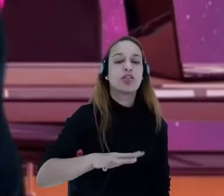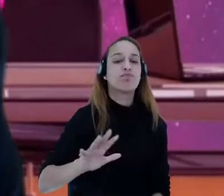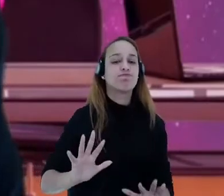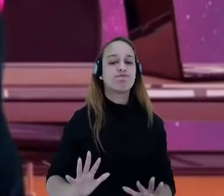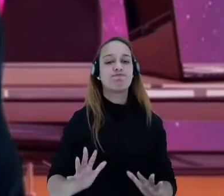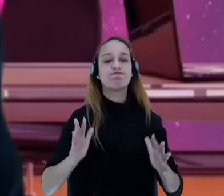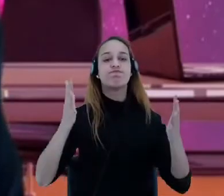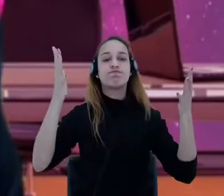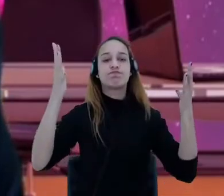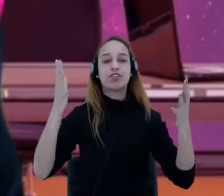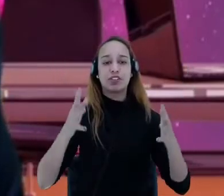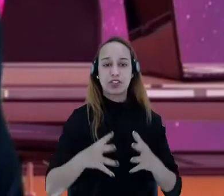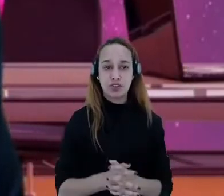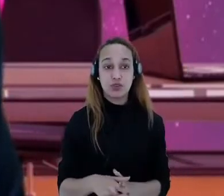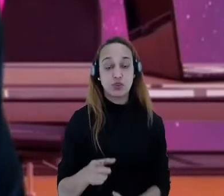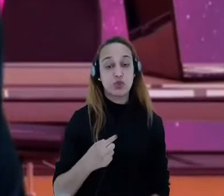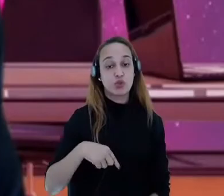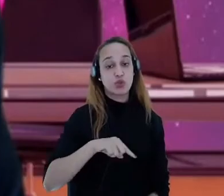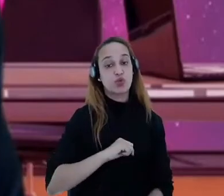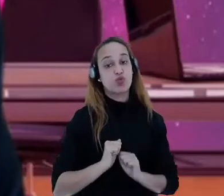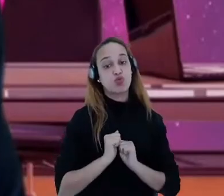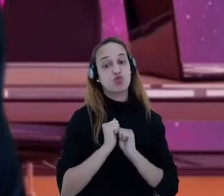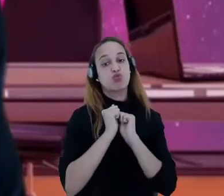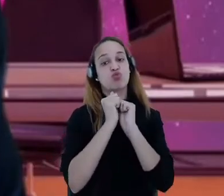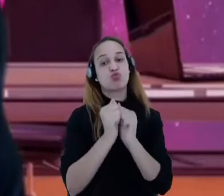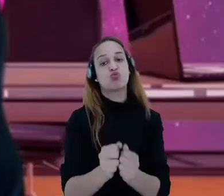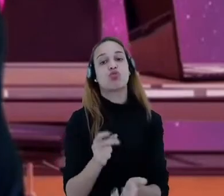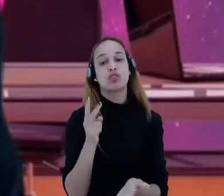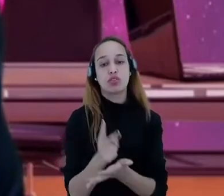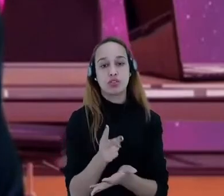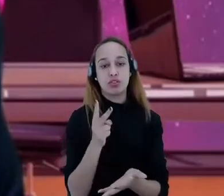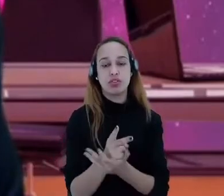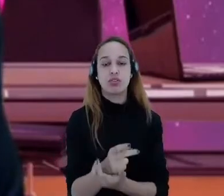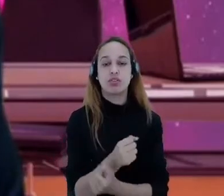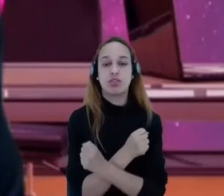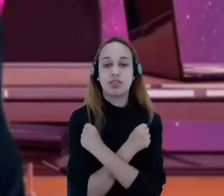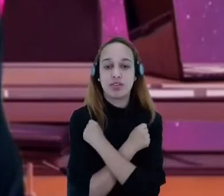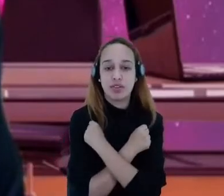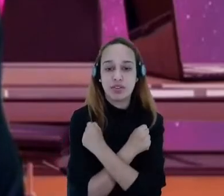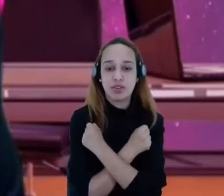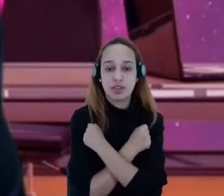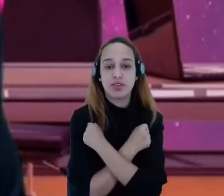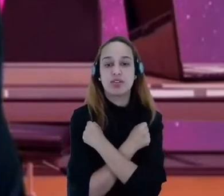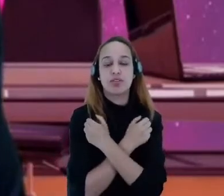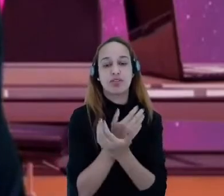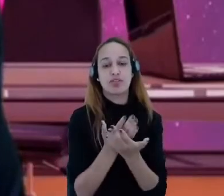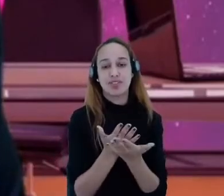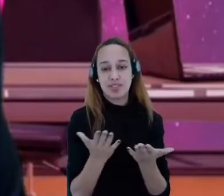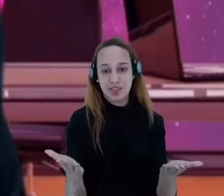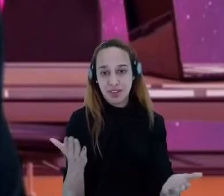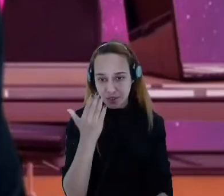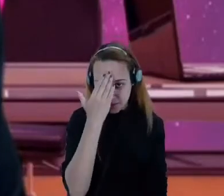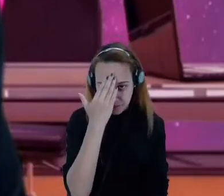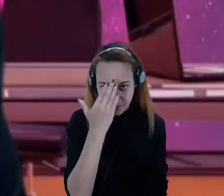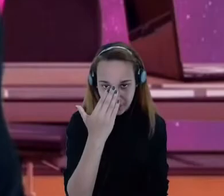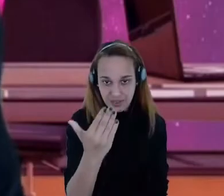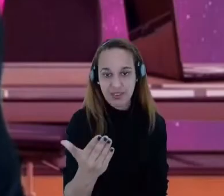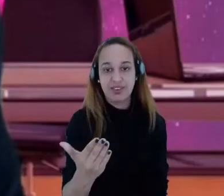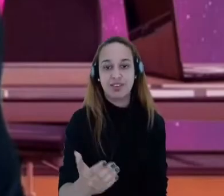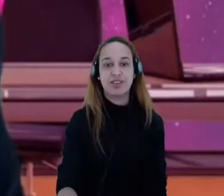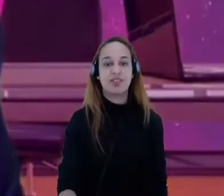evento. Estamos com vocês sempre. Um abraço fraterno e o meu muito obrigado a todos